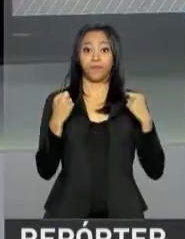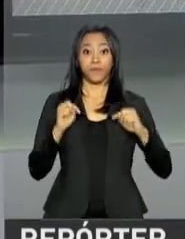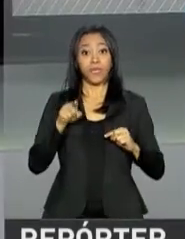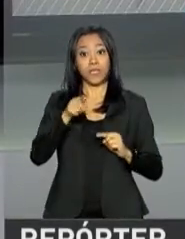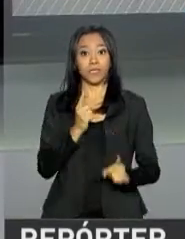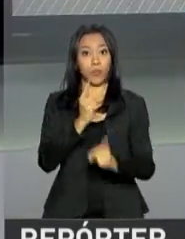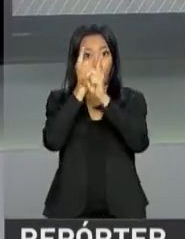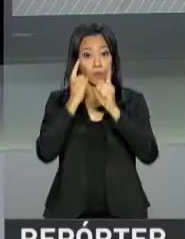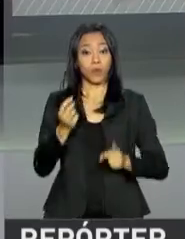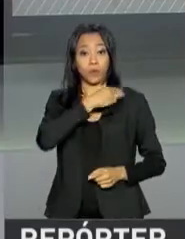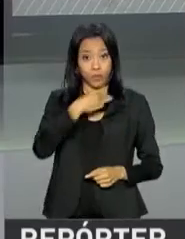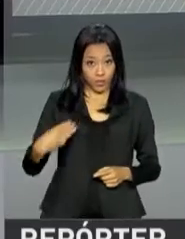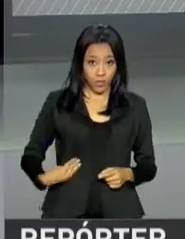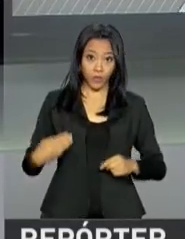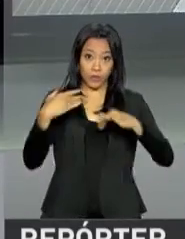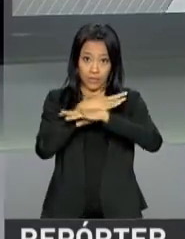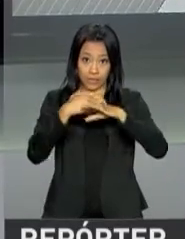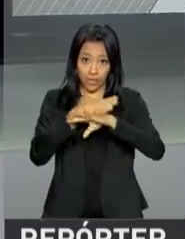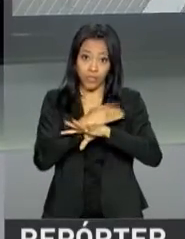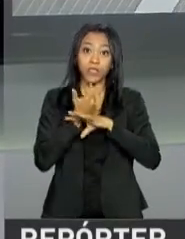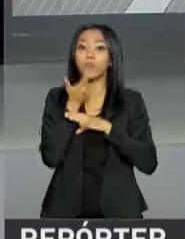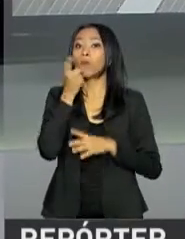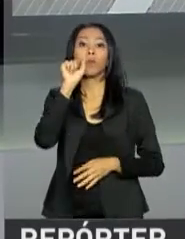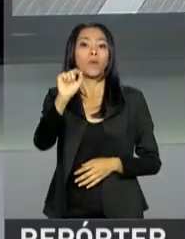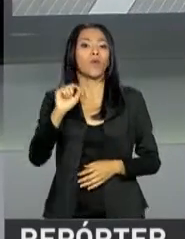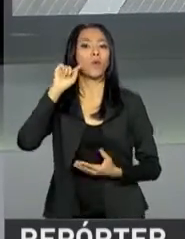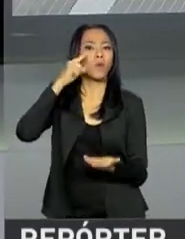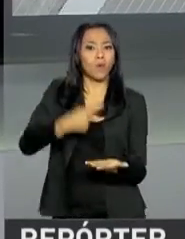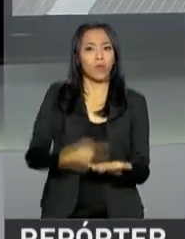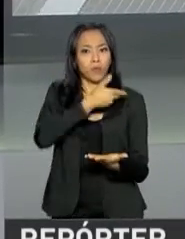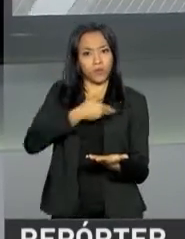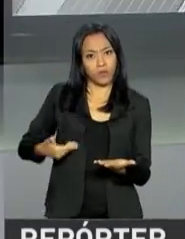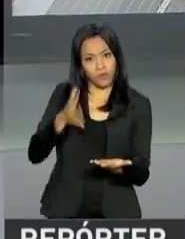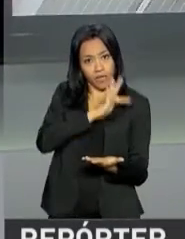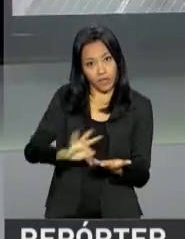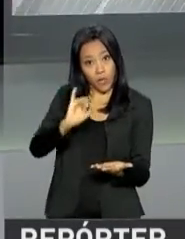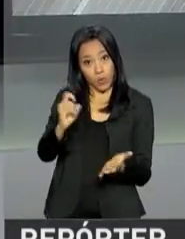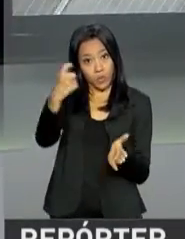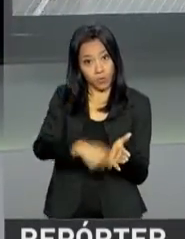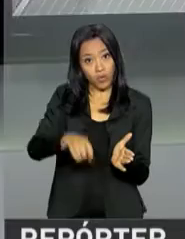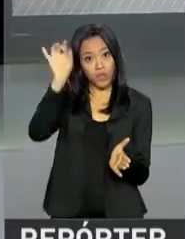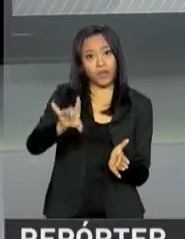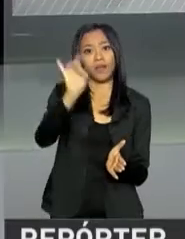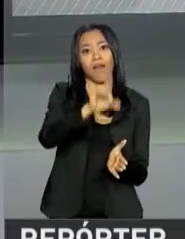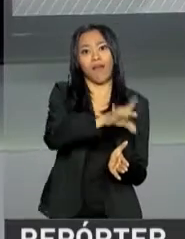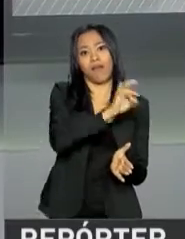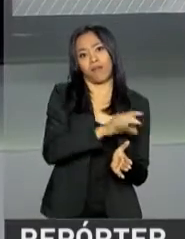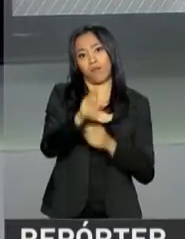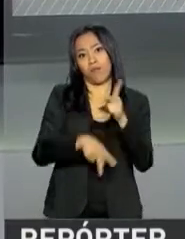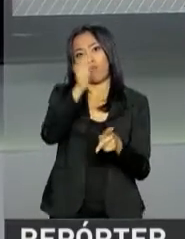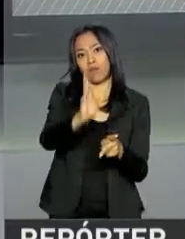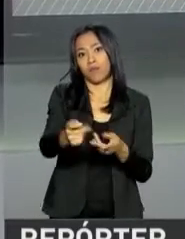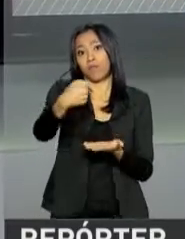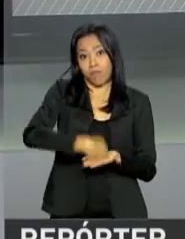solenidade o ministro das cidades alexandre baldy ressaltou o compromisso do governo federal com os impostos pagos por cada brasileiro e com